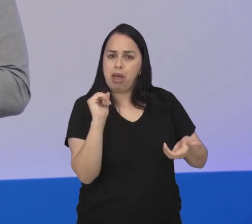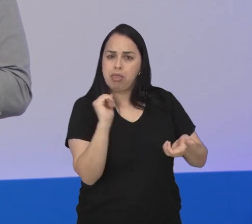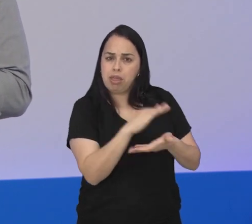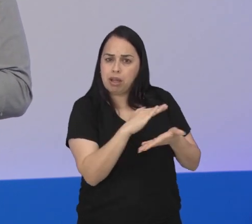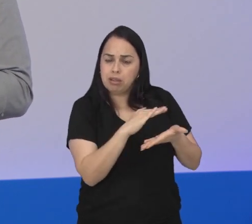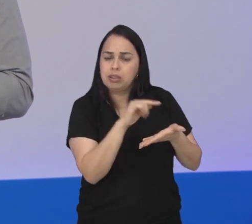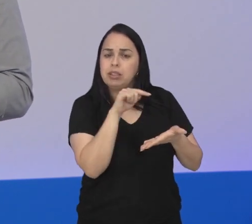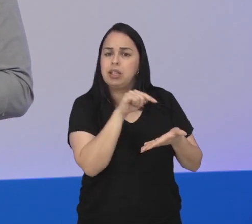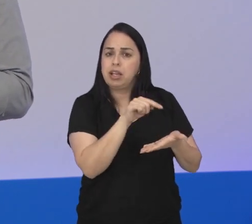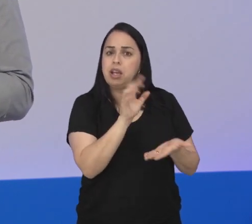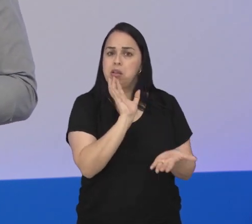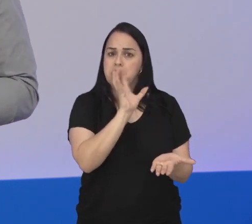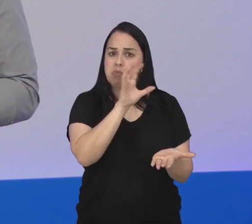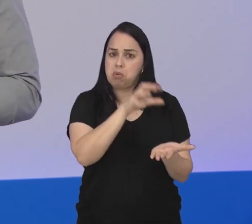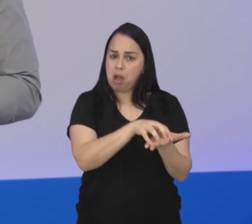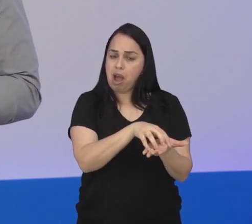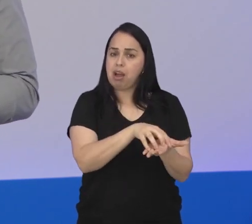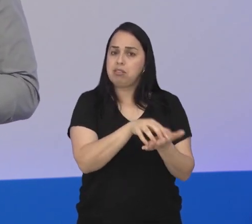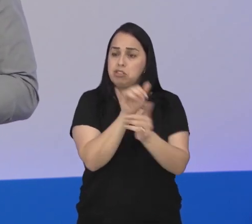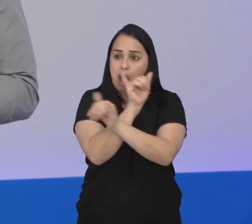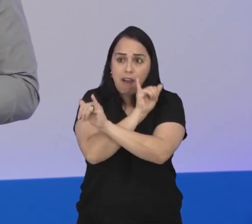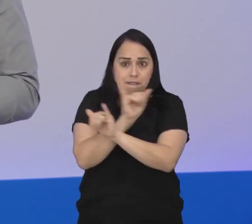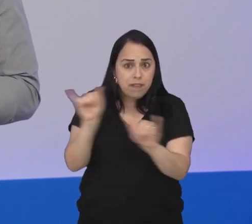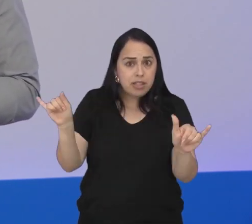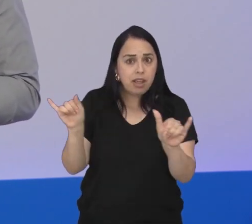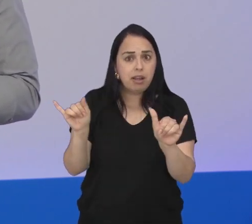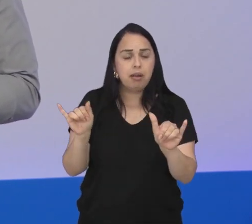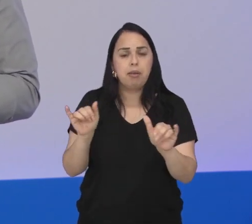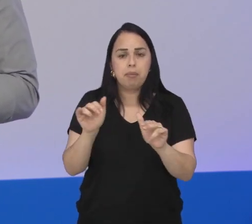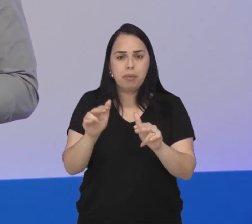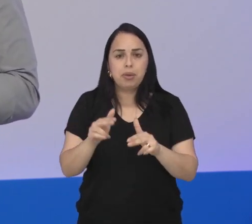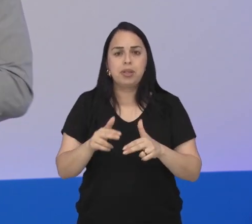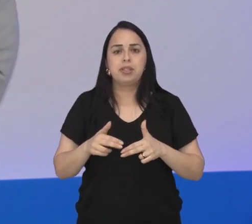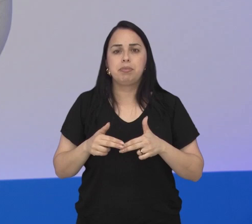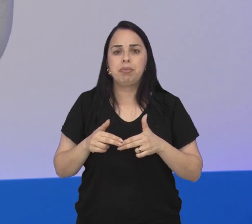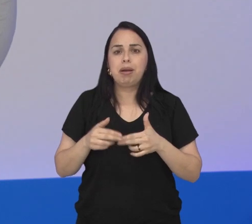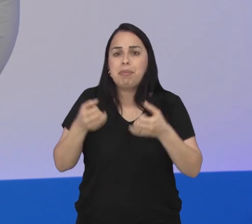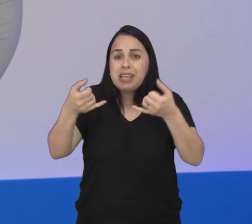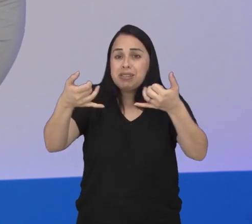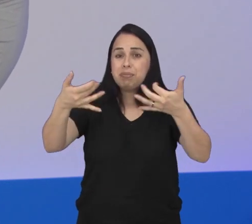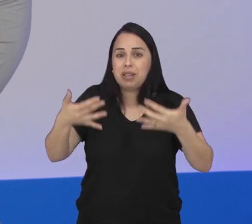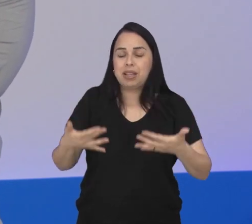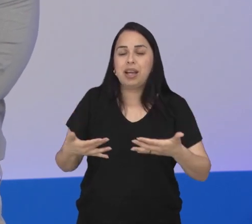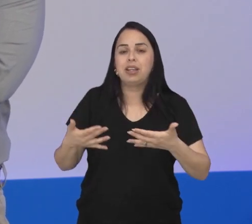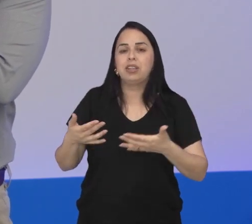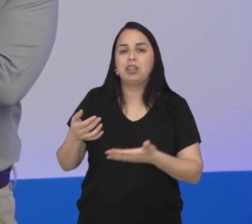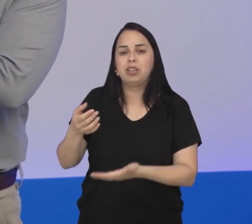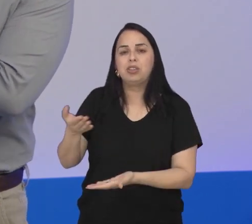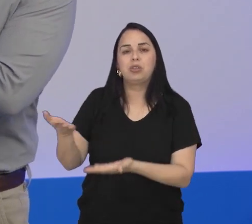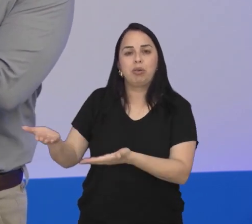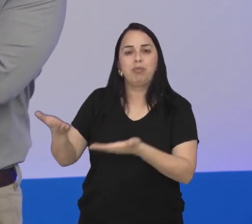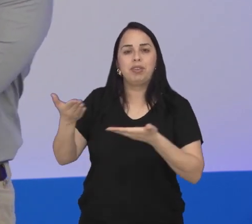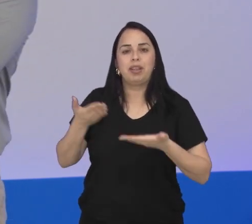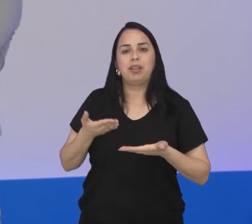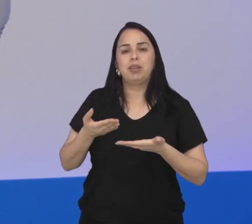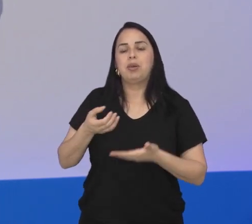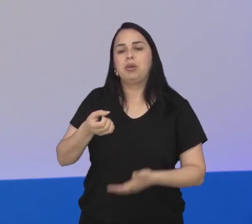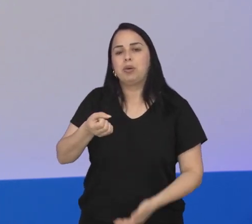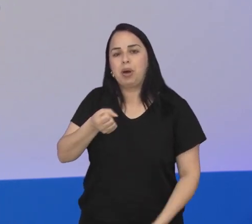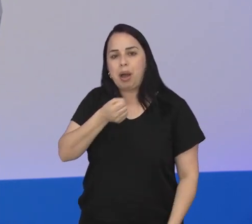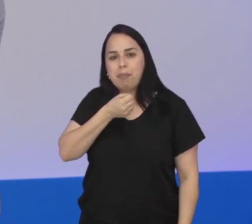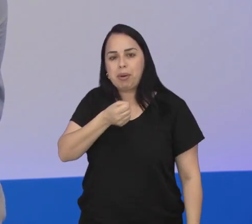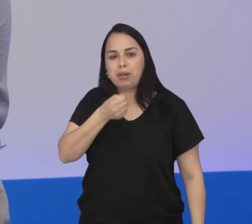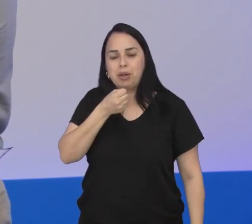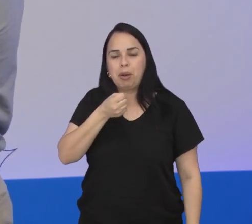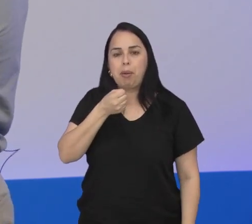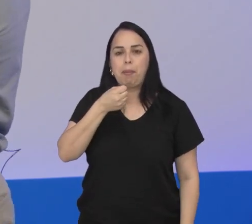segurança e uma delas é a Defesa Civil. O órgão tem um trabalho preventivo e é para falar sobre este trabalho que a gente chama o repórter Bruno Castilho, que vai